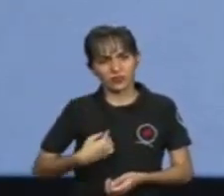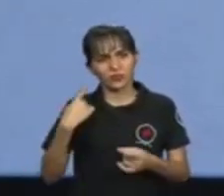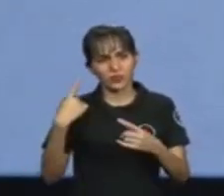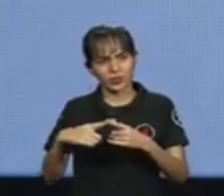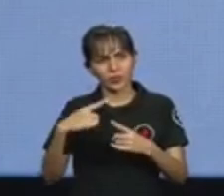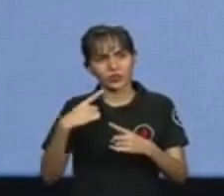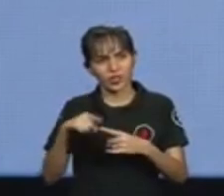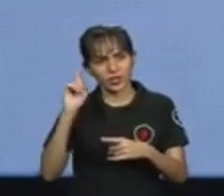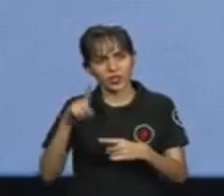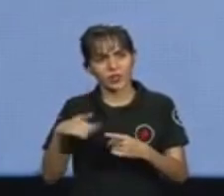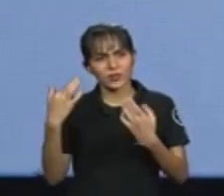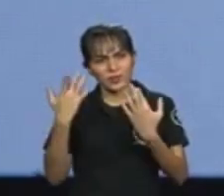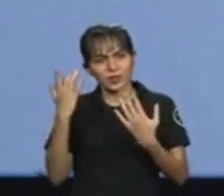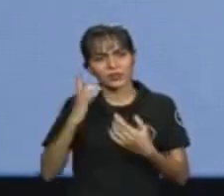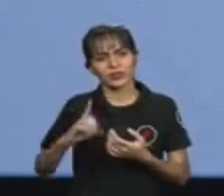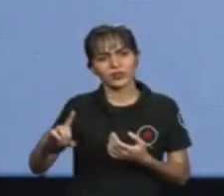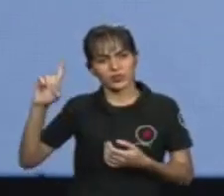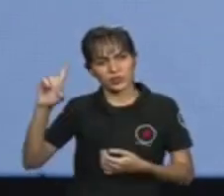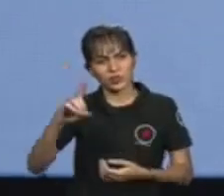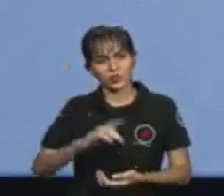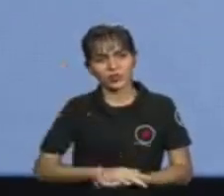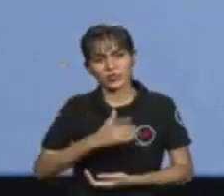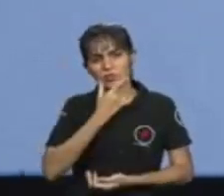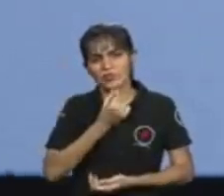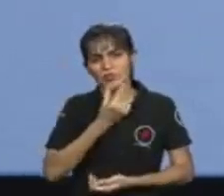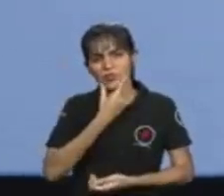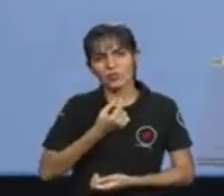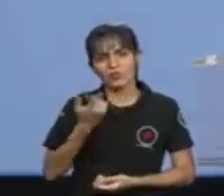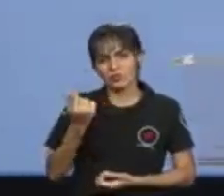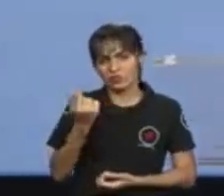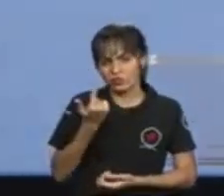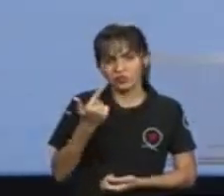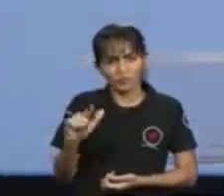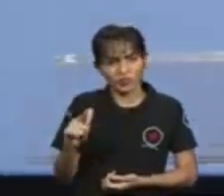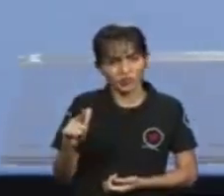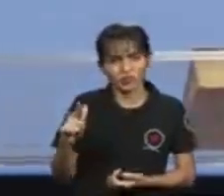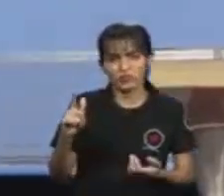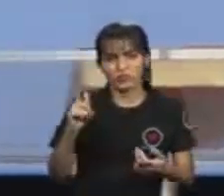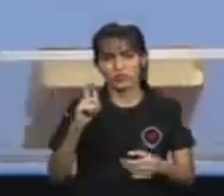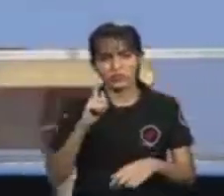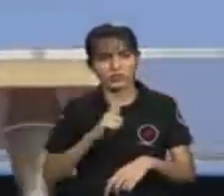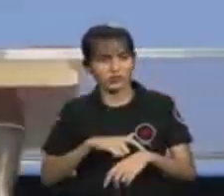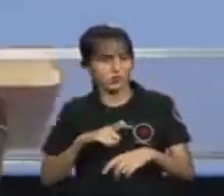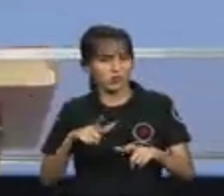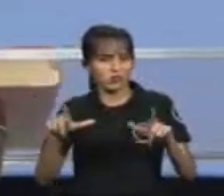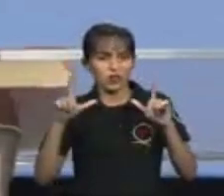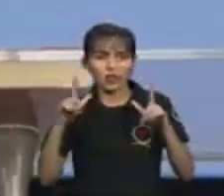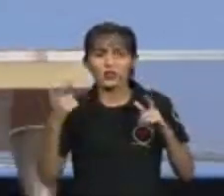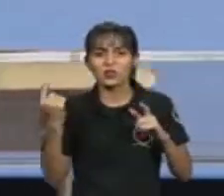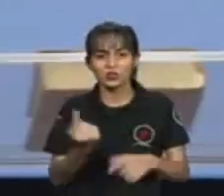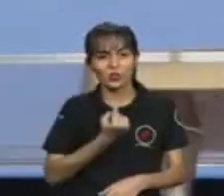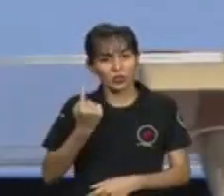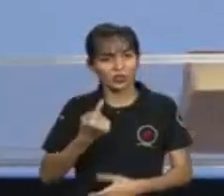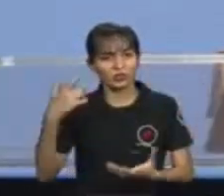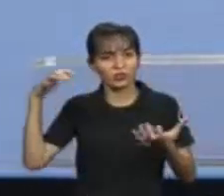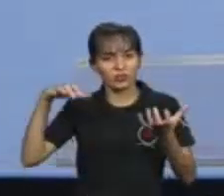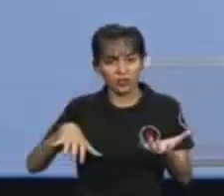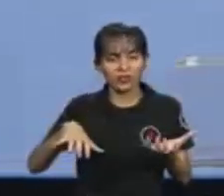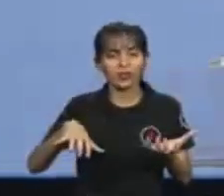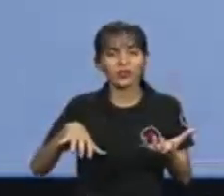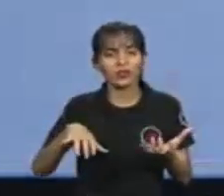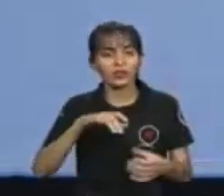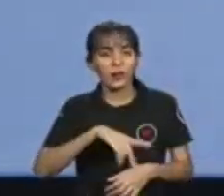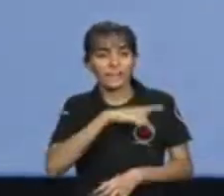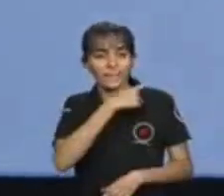Porque foi a mão do Senhor. O homem que não tinha dinheiro, não tinha tempo de televisão, sozinho no Congresso, ser o presidente